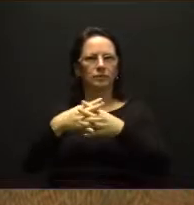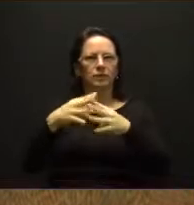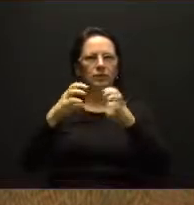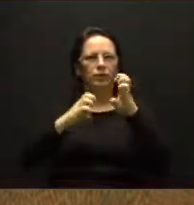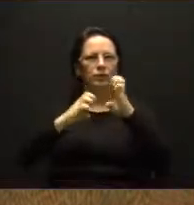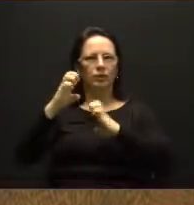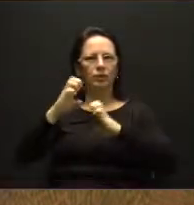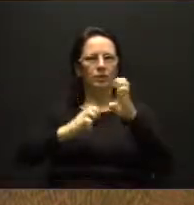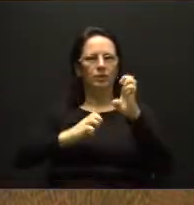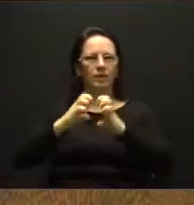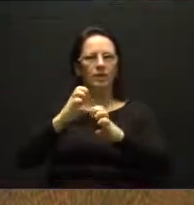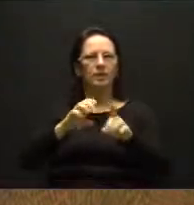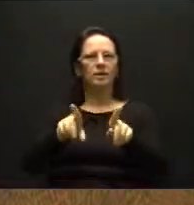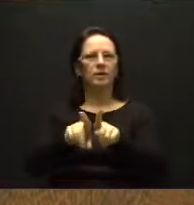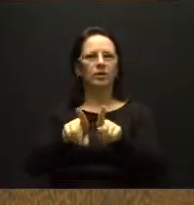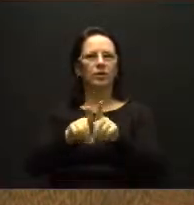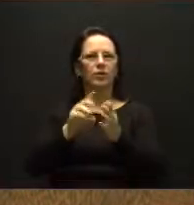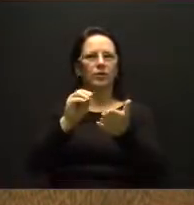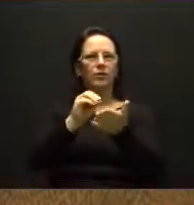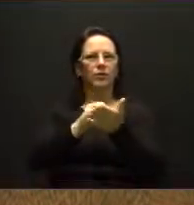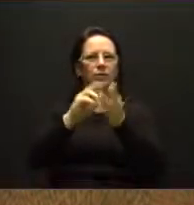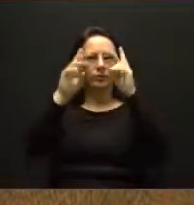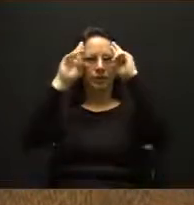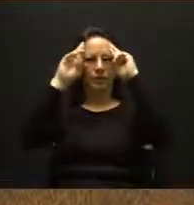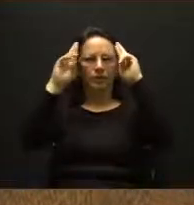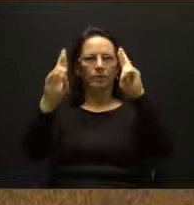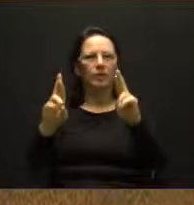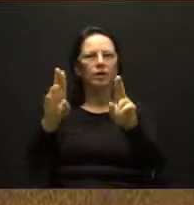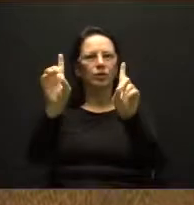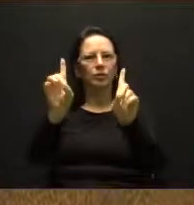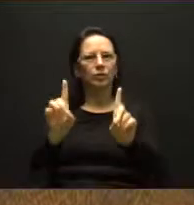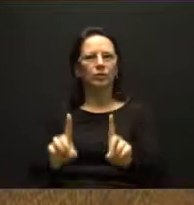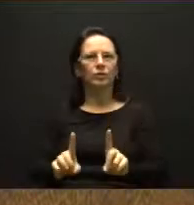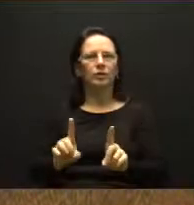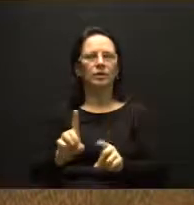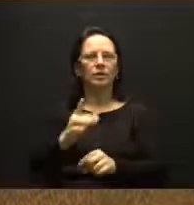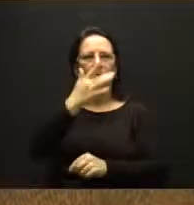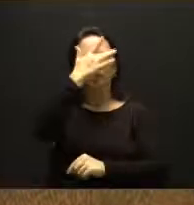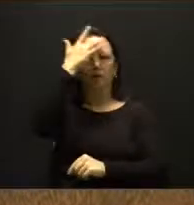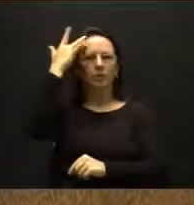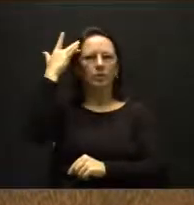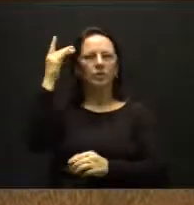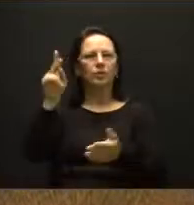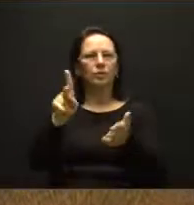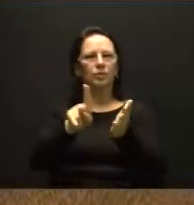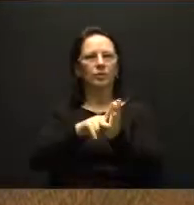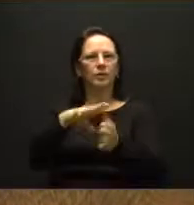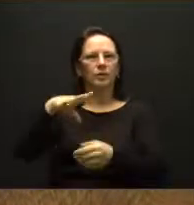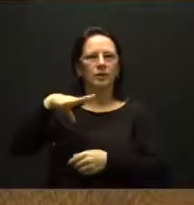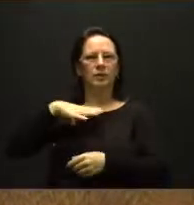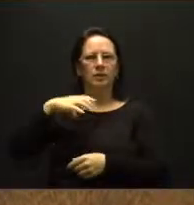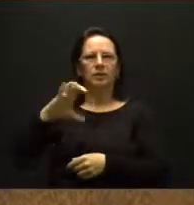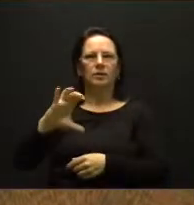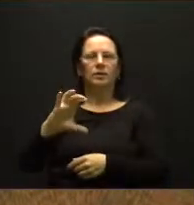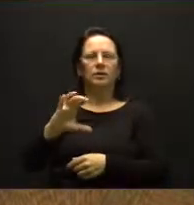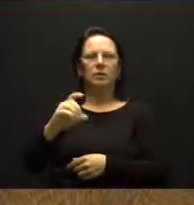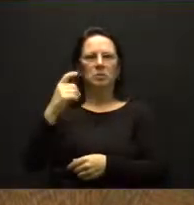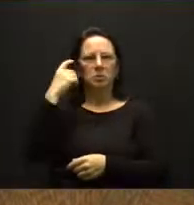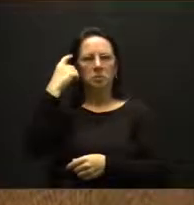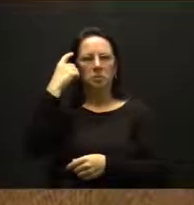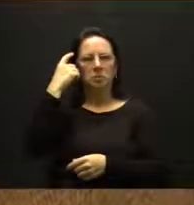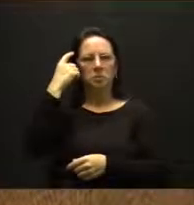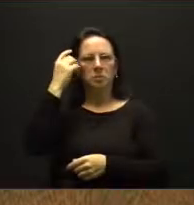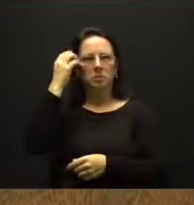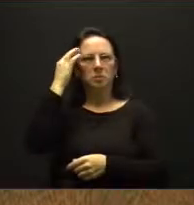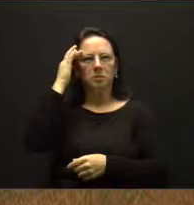e que desrespeita a vida e os direitos dos moradores não se preocupando investidores com